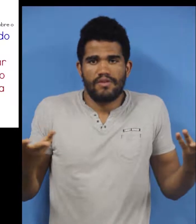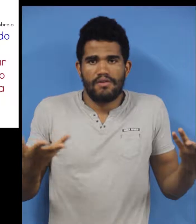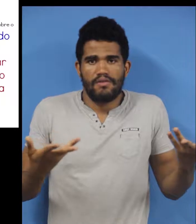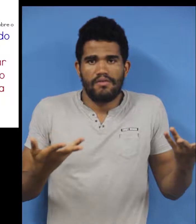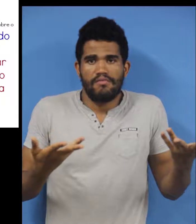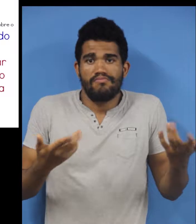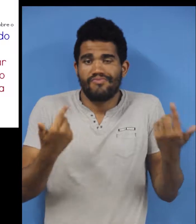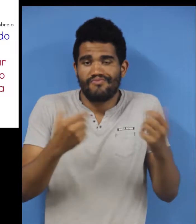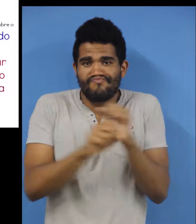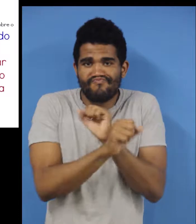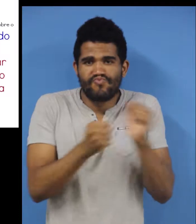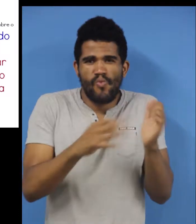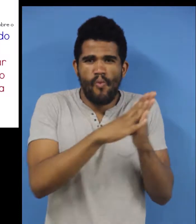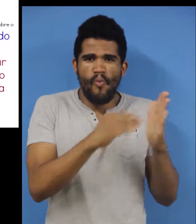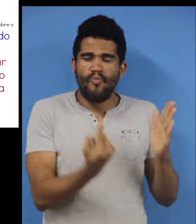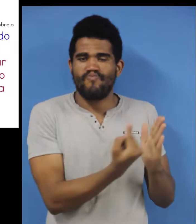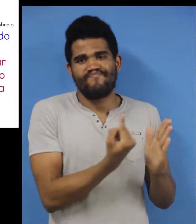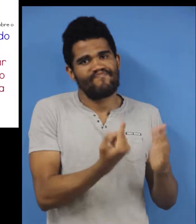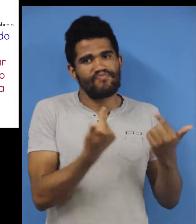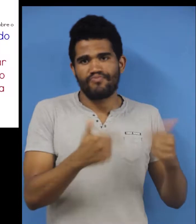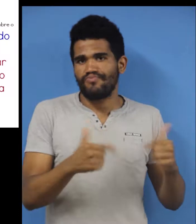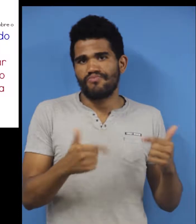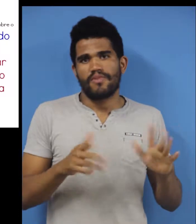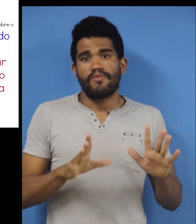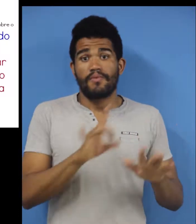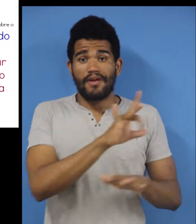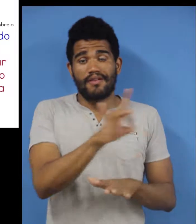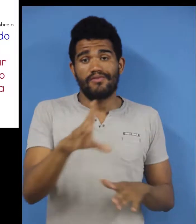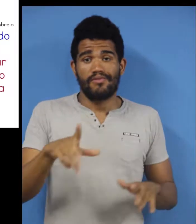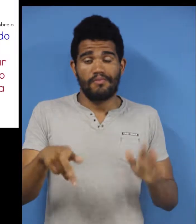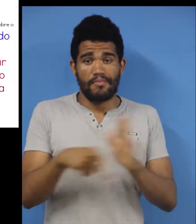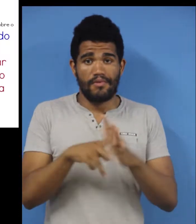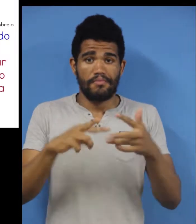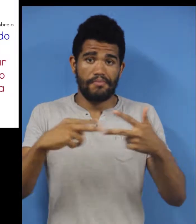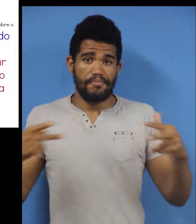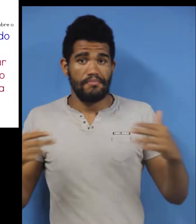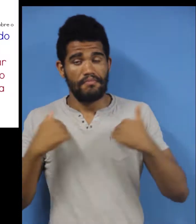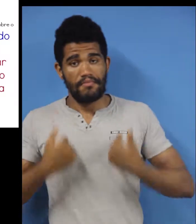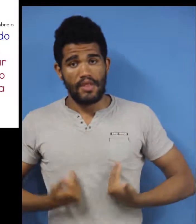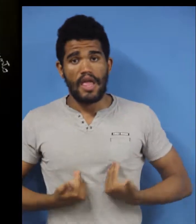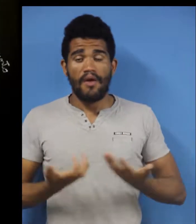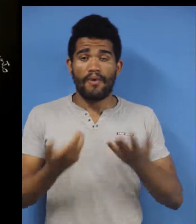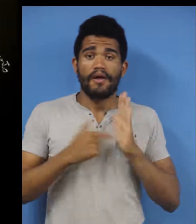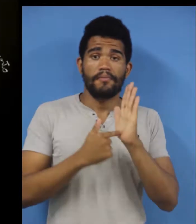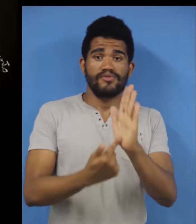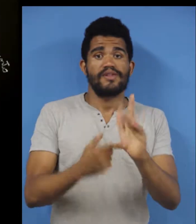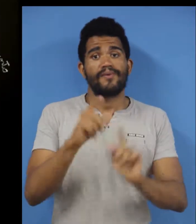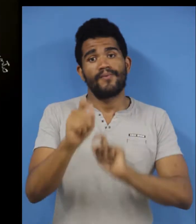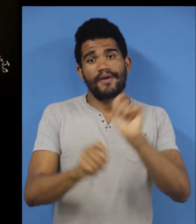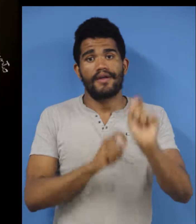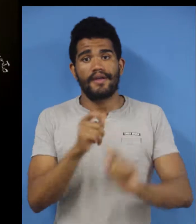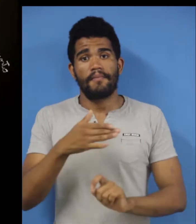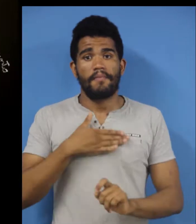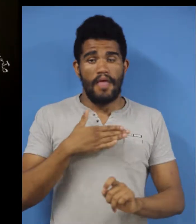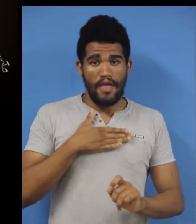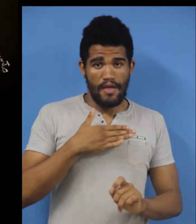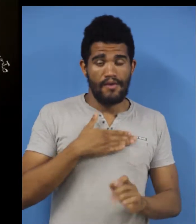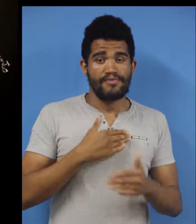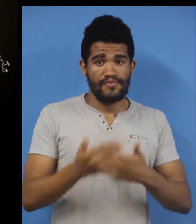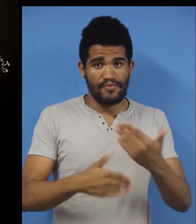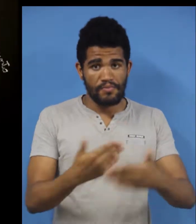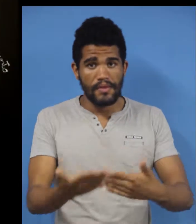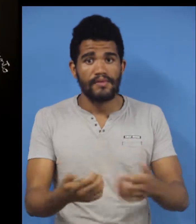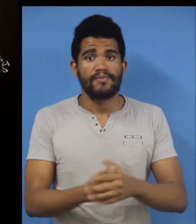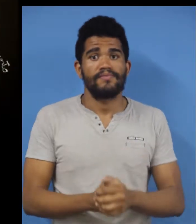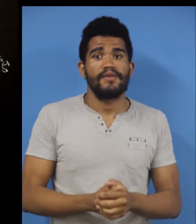cada indivíduo possui o seu próprio metabolismo e estrutura corporal. O que é que eu quero mostrar com o meu